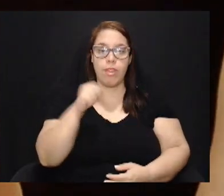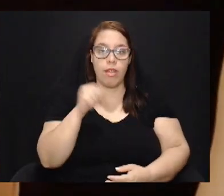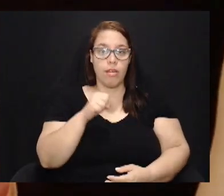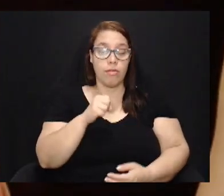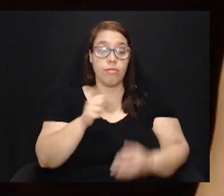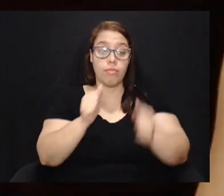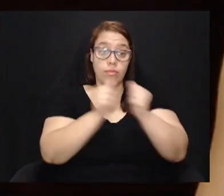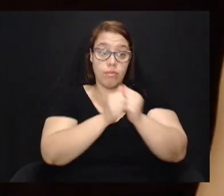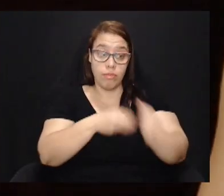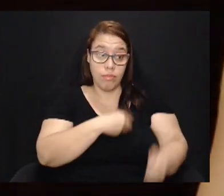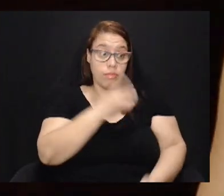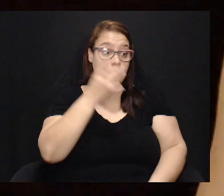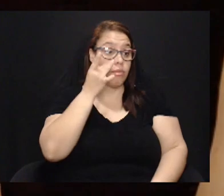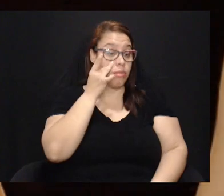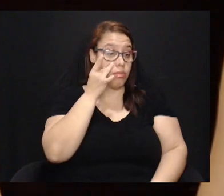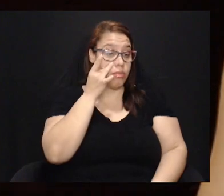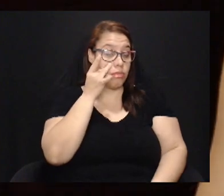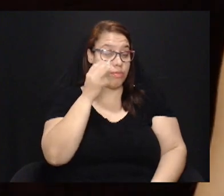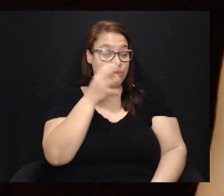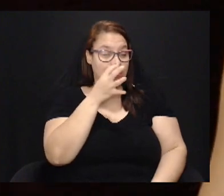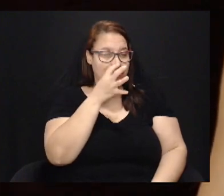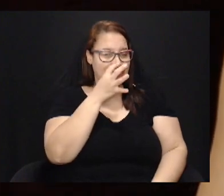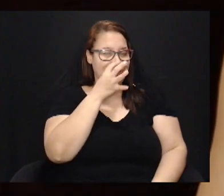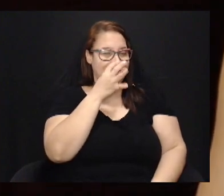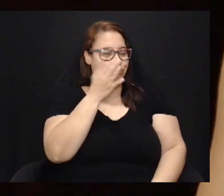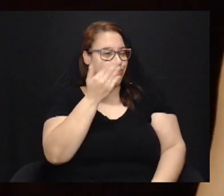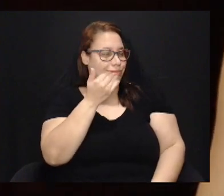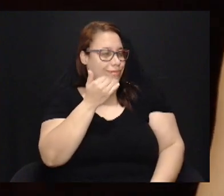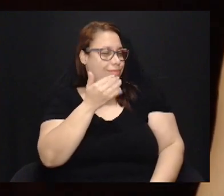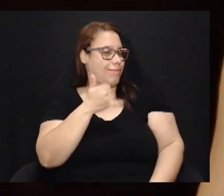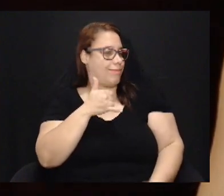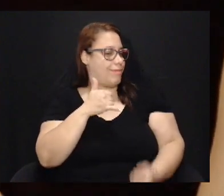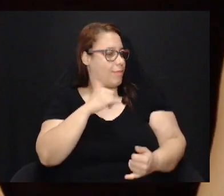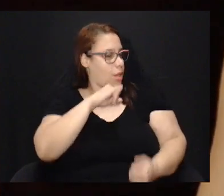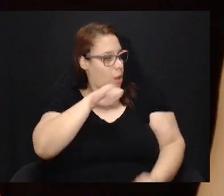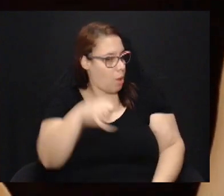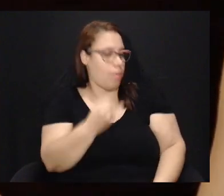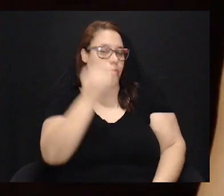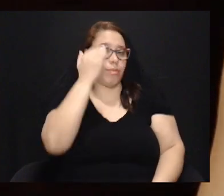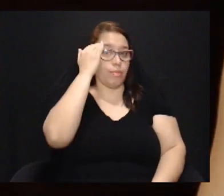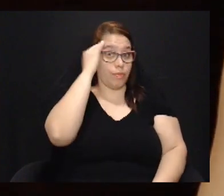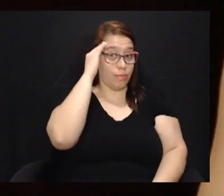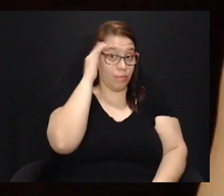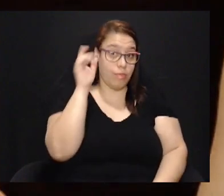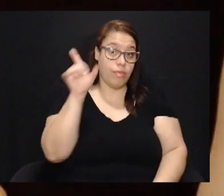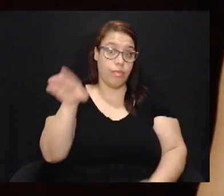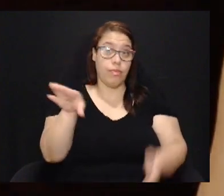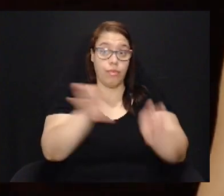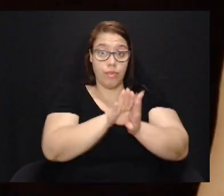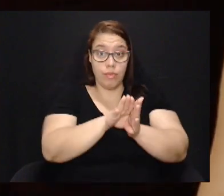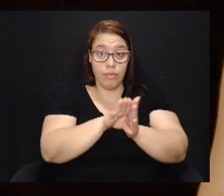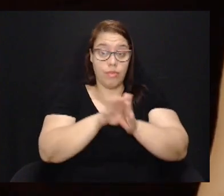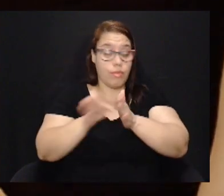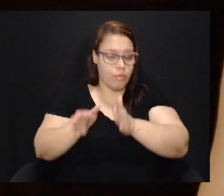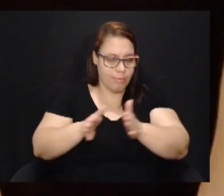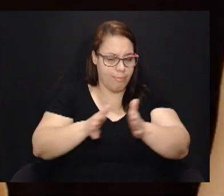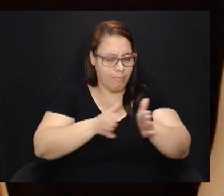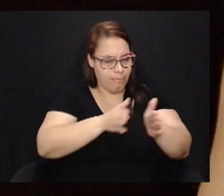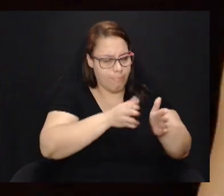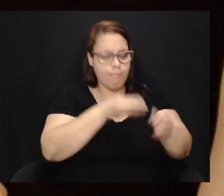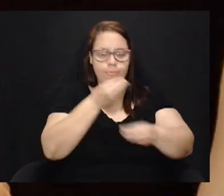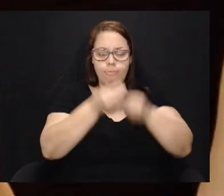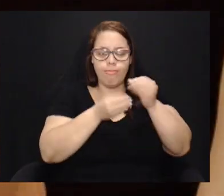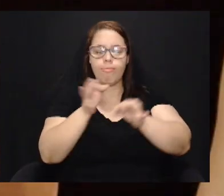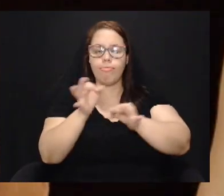presente, admirando aquele alimento, curtindo aquele alimento, entendendo de onde ele veio, a procedência dele, como que eu vou preparar. E